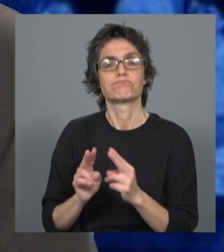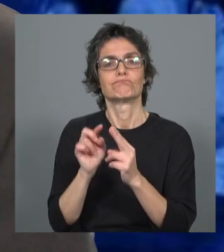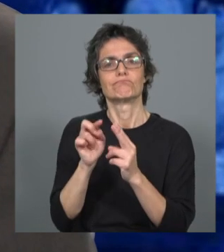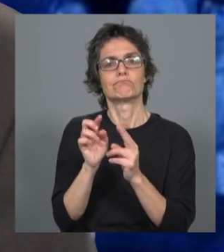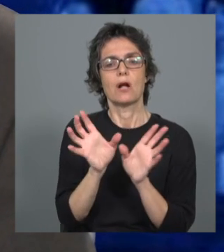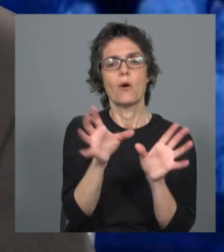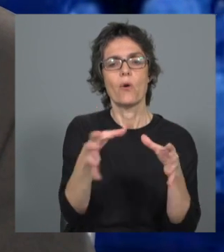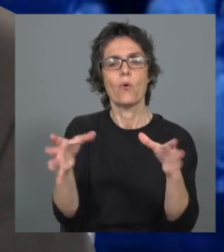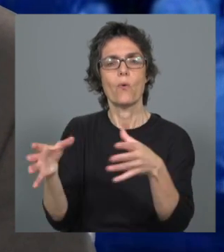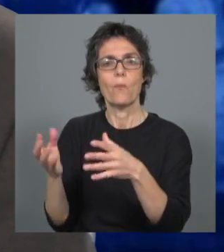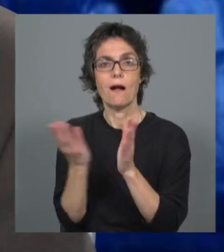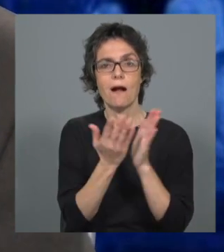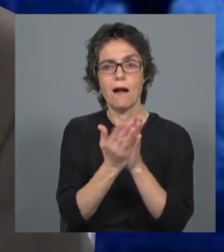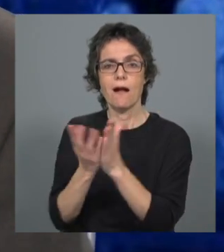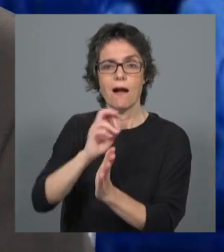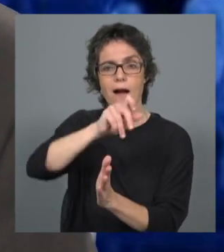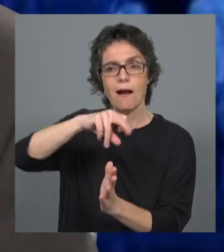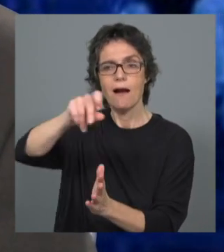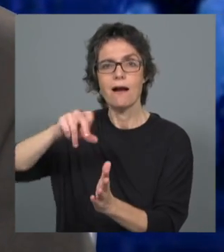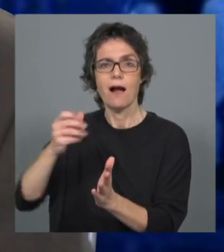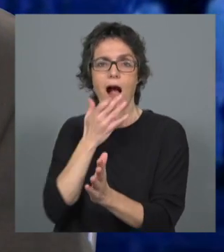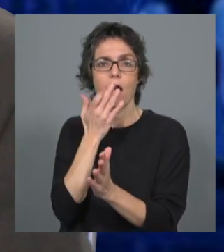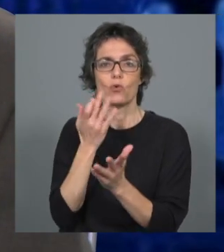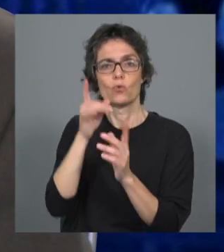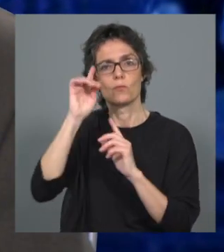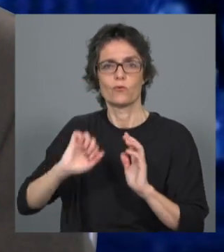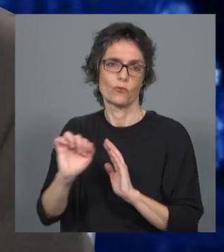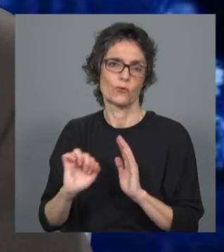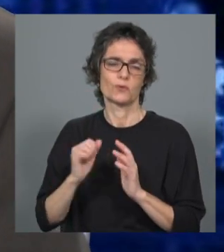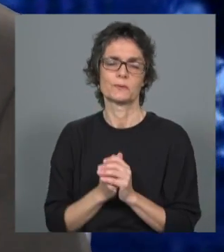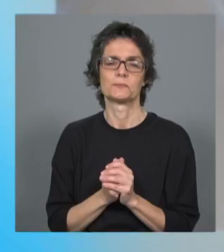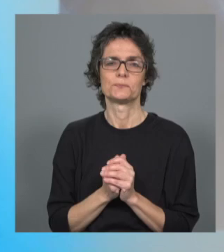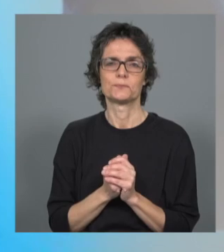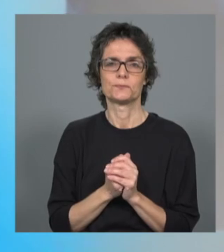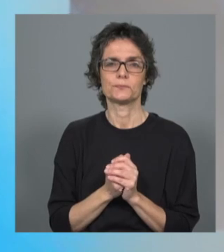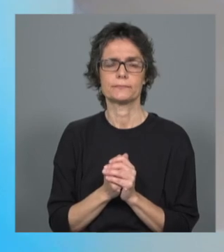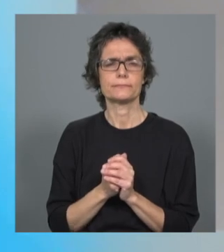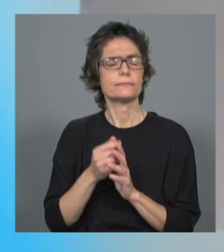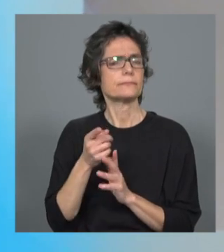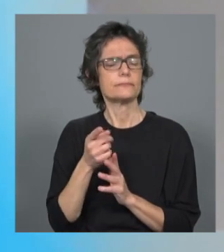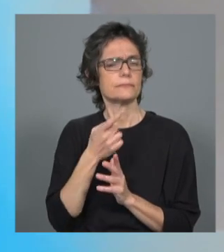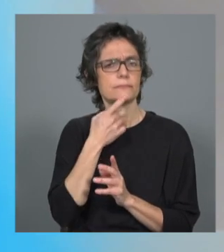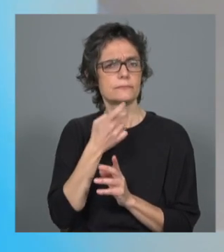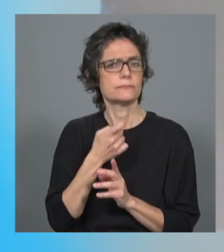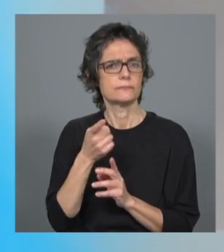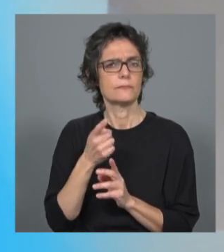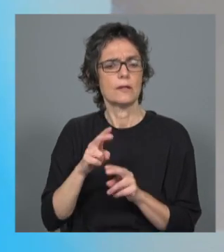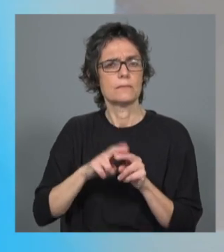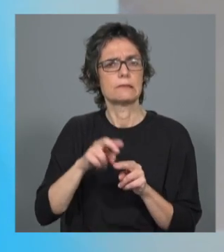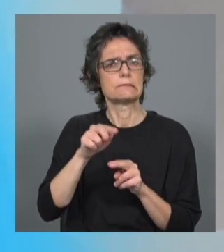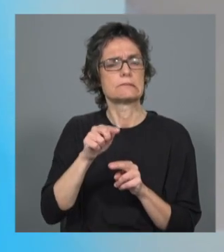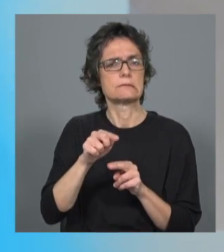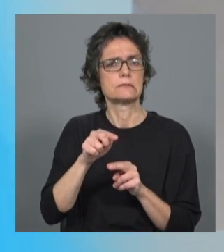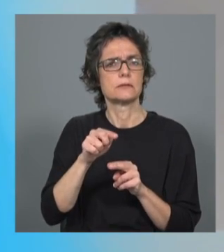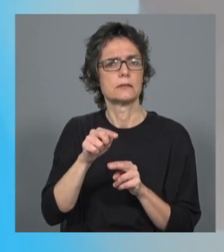de cada um dos nossos alunos e dos nossos professores. É esta especificidade desta disciplina,